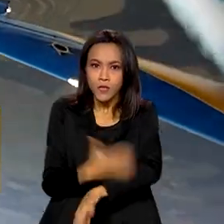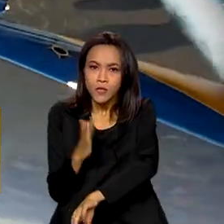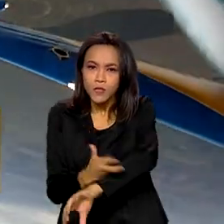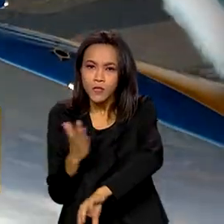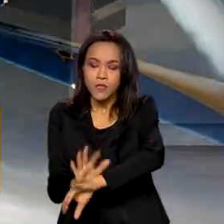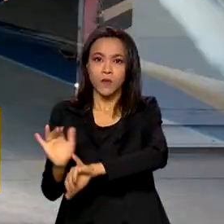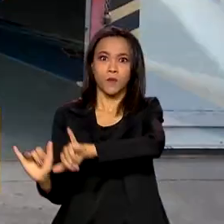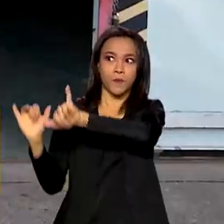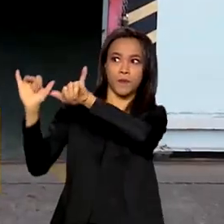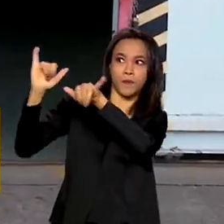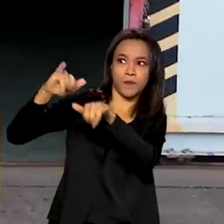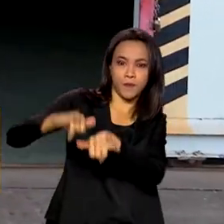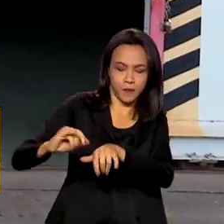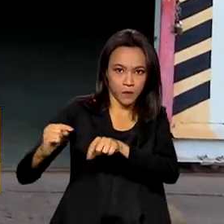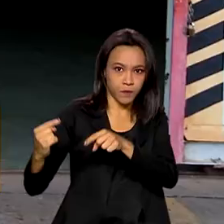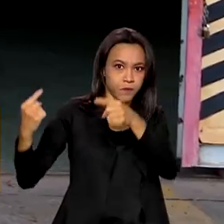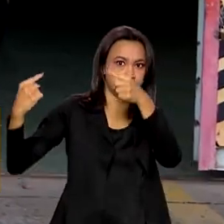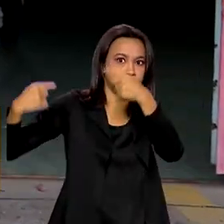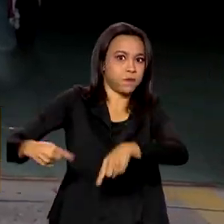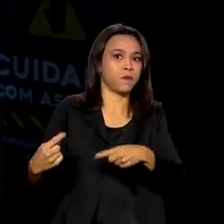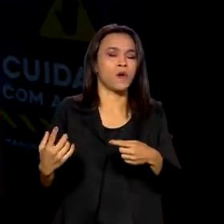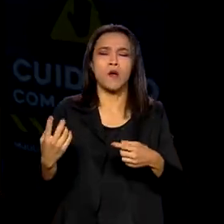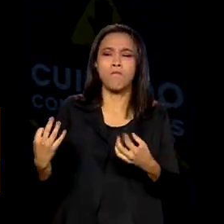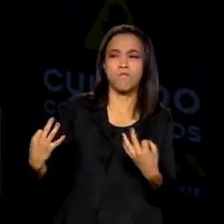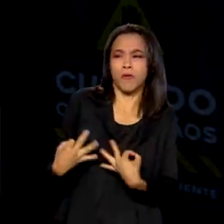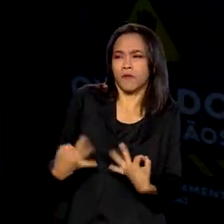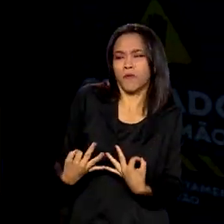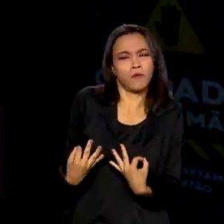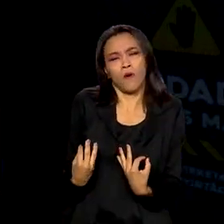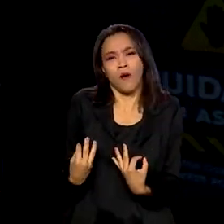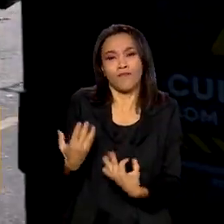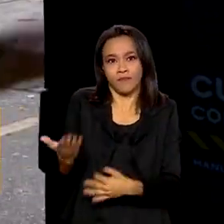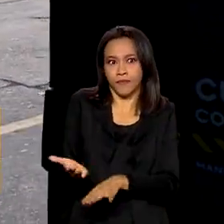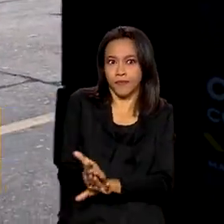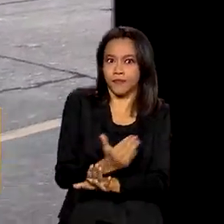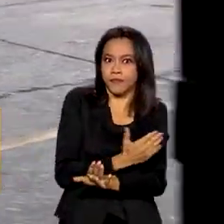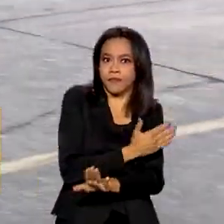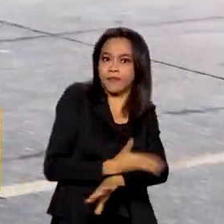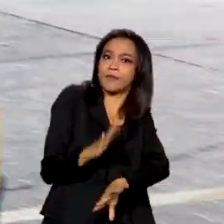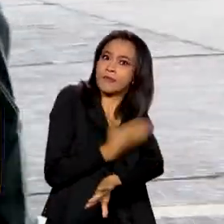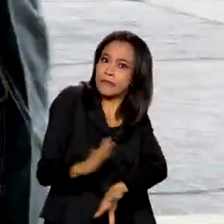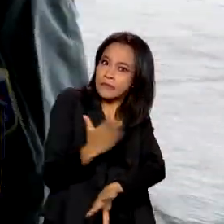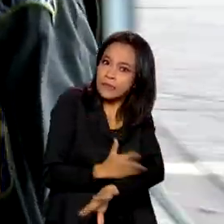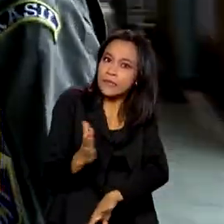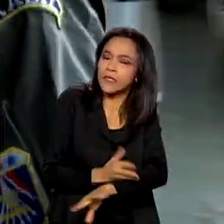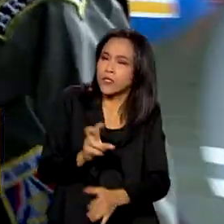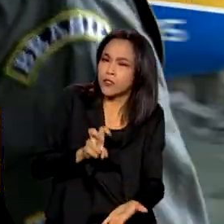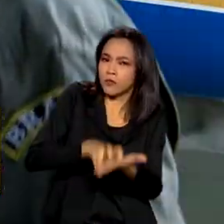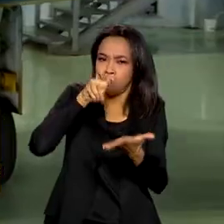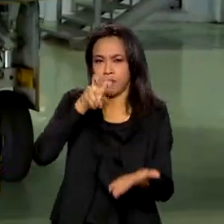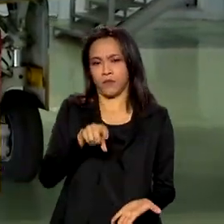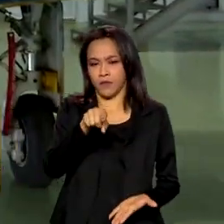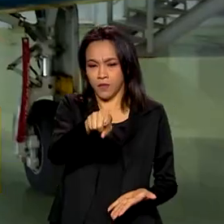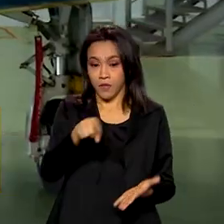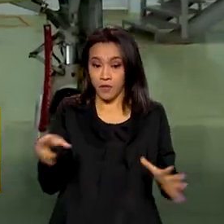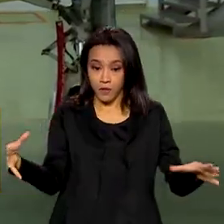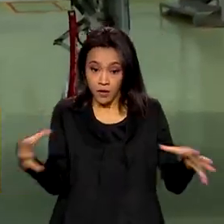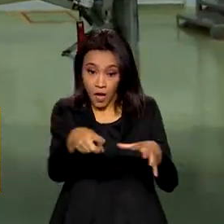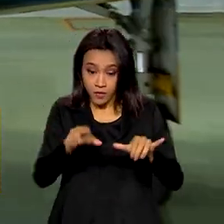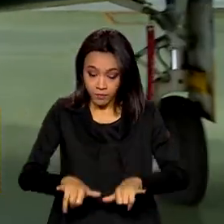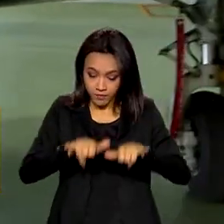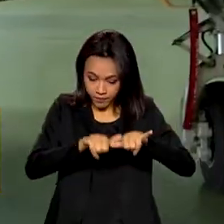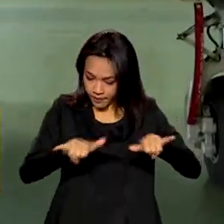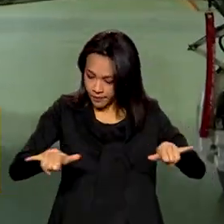a física. Mas para chegar à perfeição é preciso muito trabalho. A rotina começa bem cedo. As aeronaves